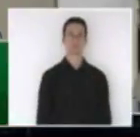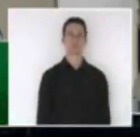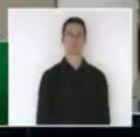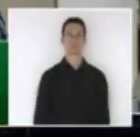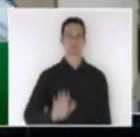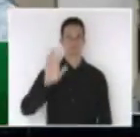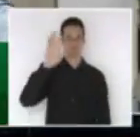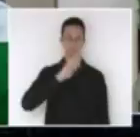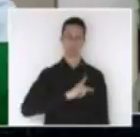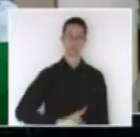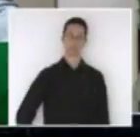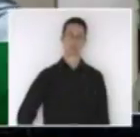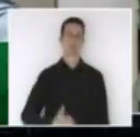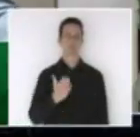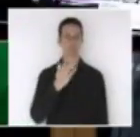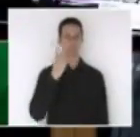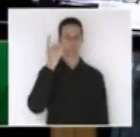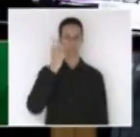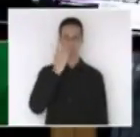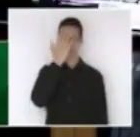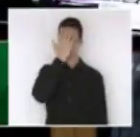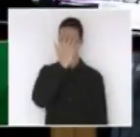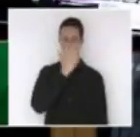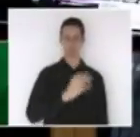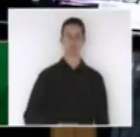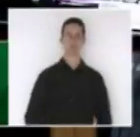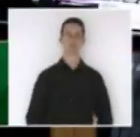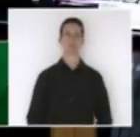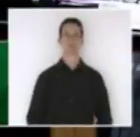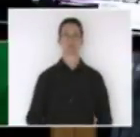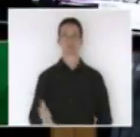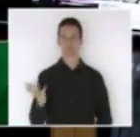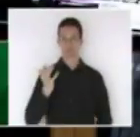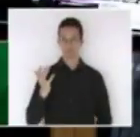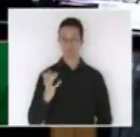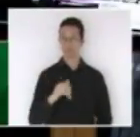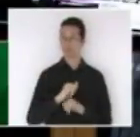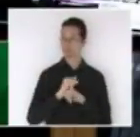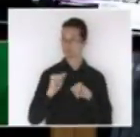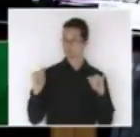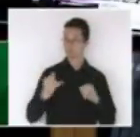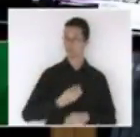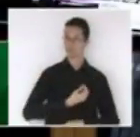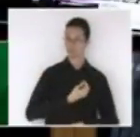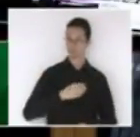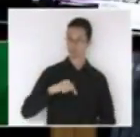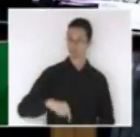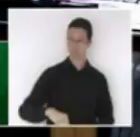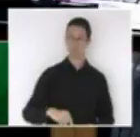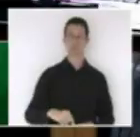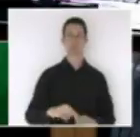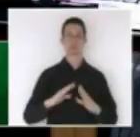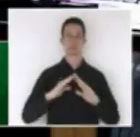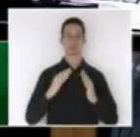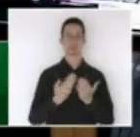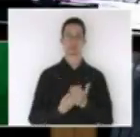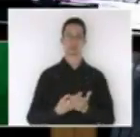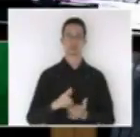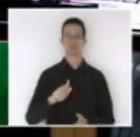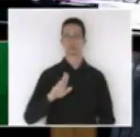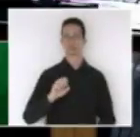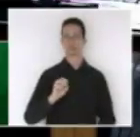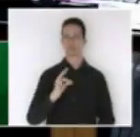presidente. Pela ordem, deputado Ismael. Senhor presidente, registrar com muita satisfação nessa casa a presença da escola Gustavo Richa, de Blumenau,